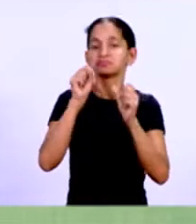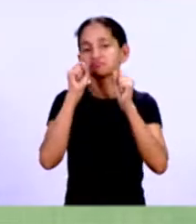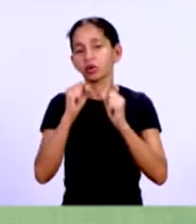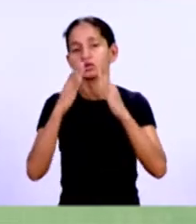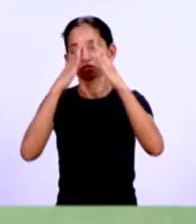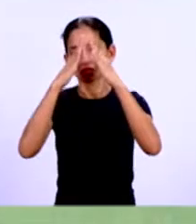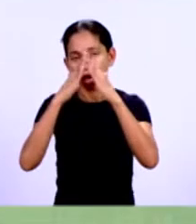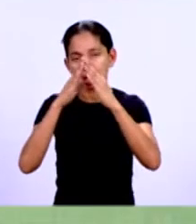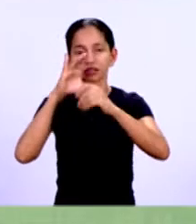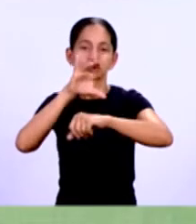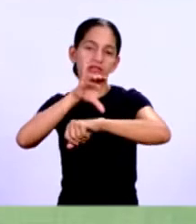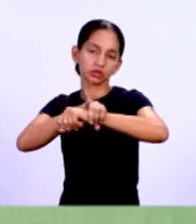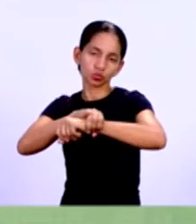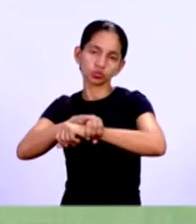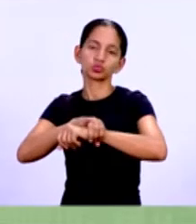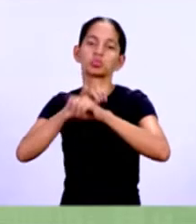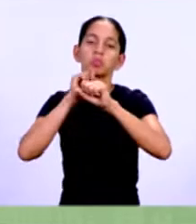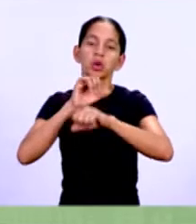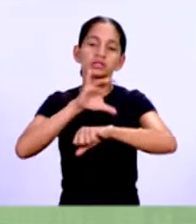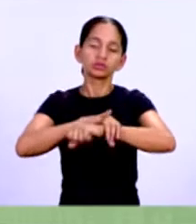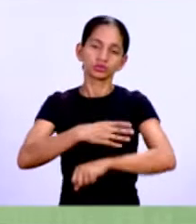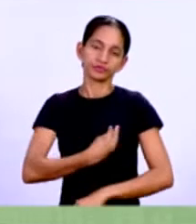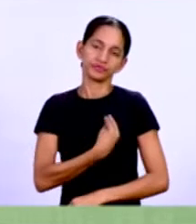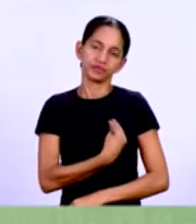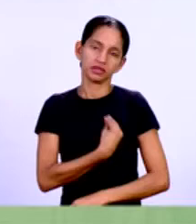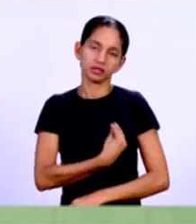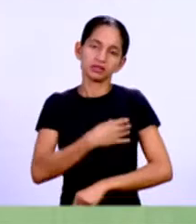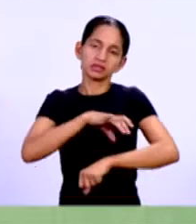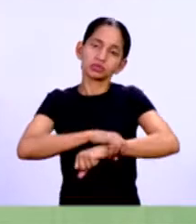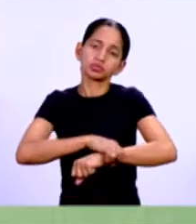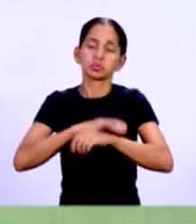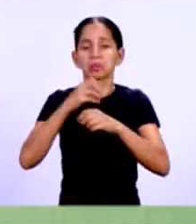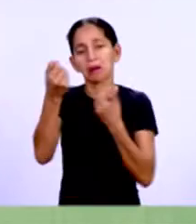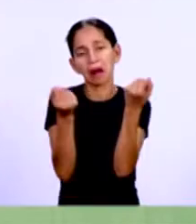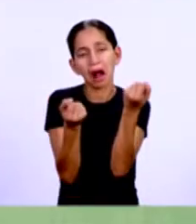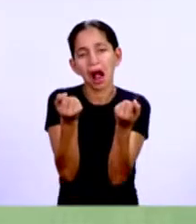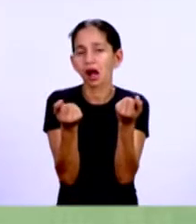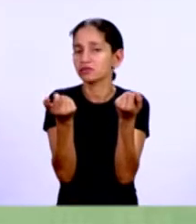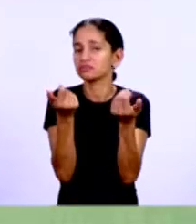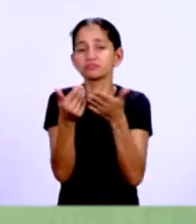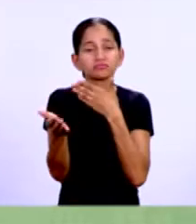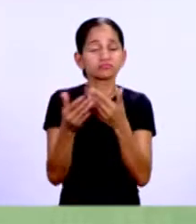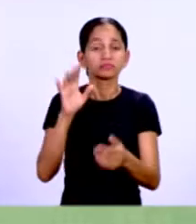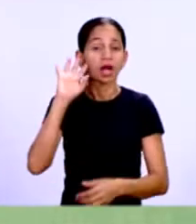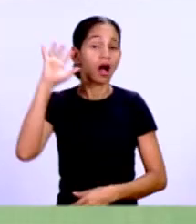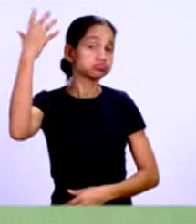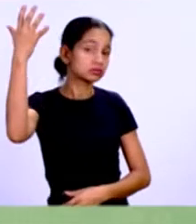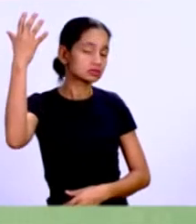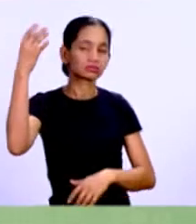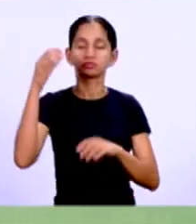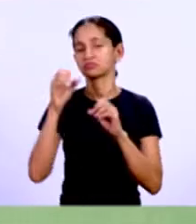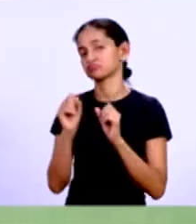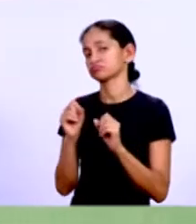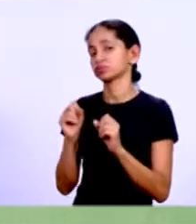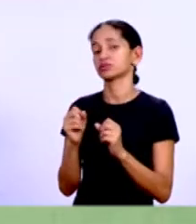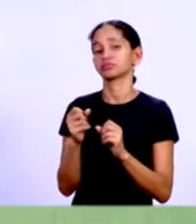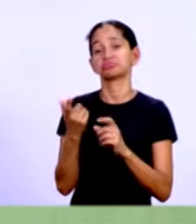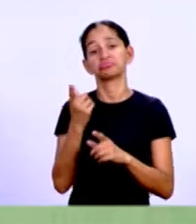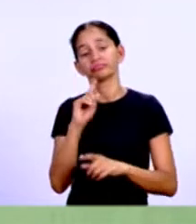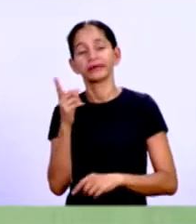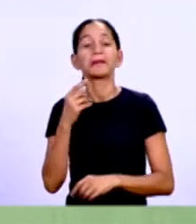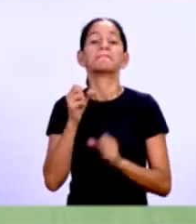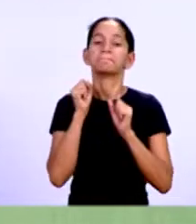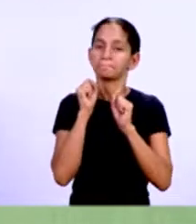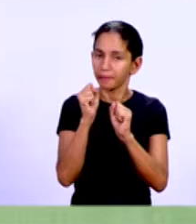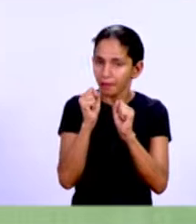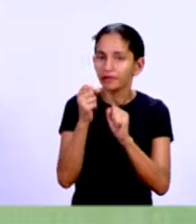casa, de carro, de vida, de saúde, etc., para se prevenir caso ocorra algo que, apesar de não ser inesperado, afinal